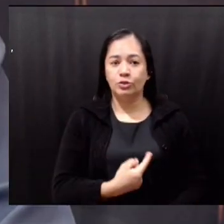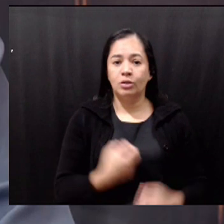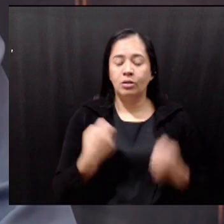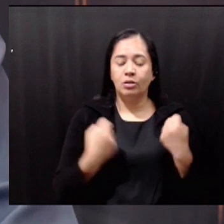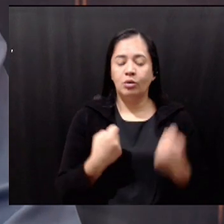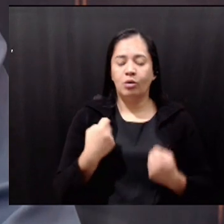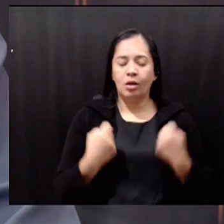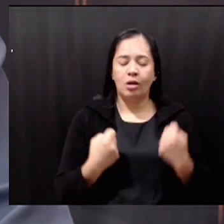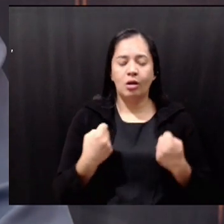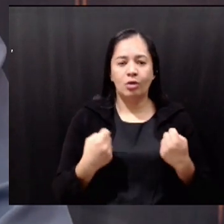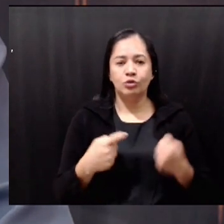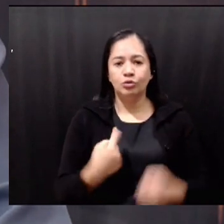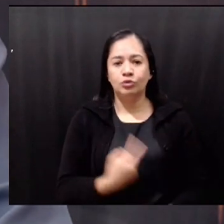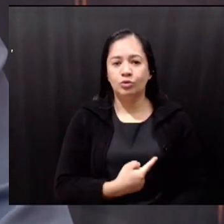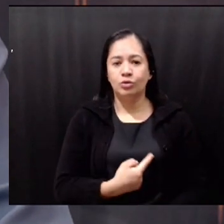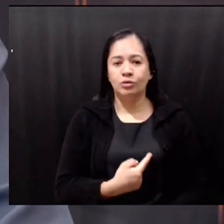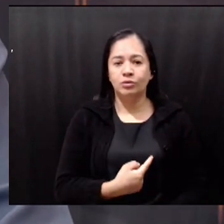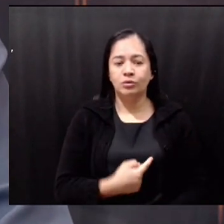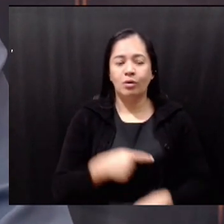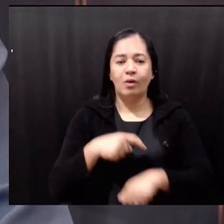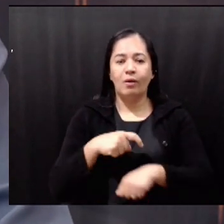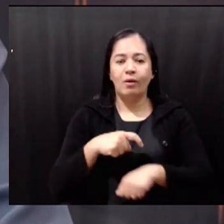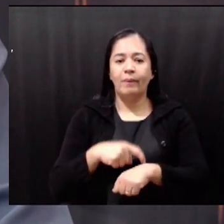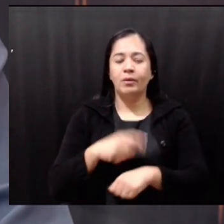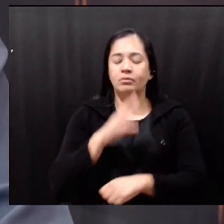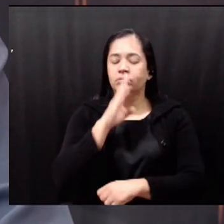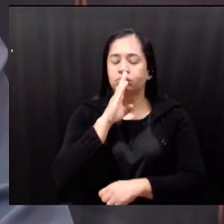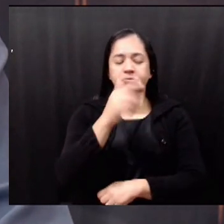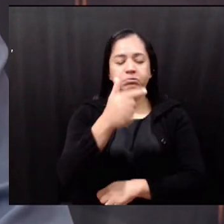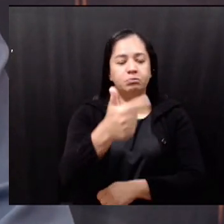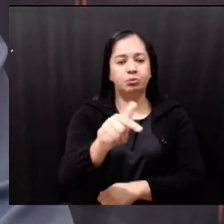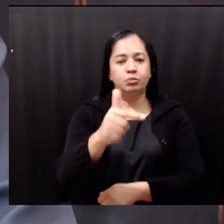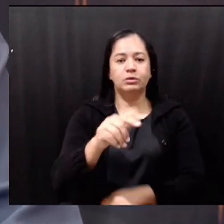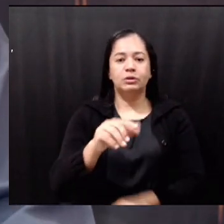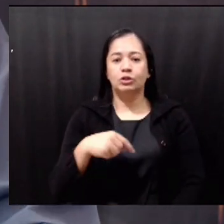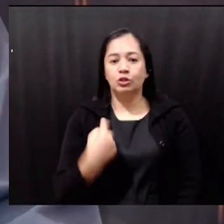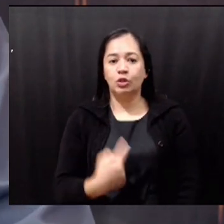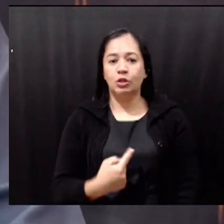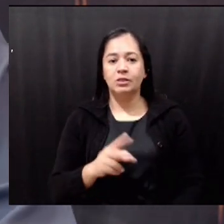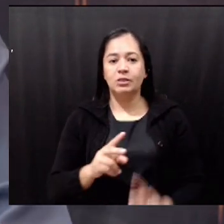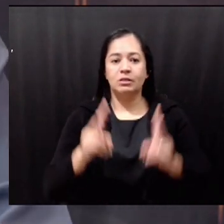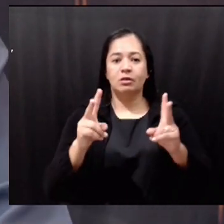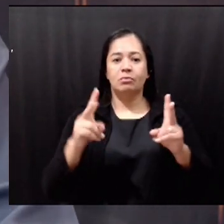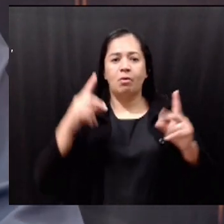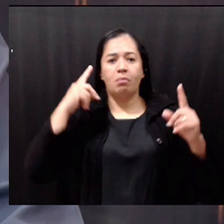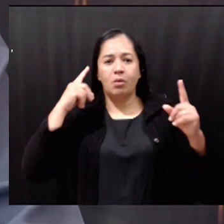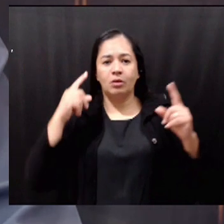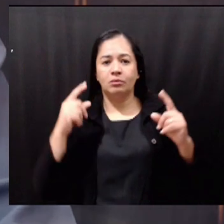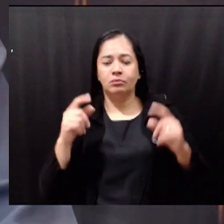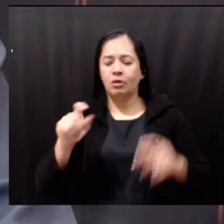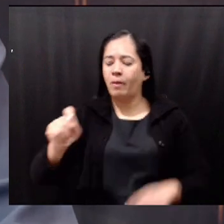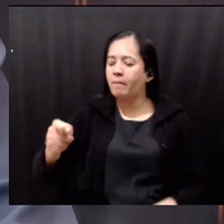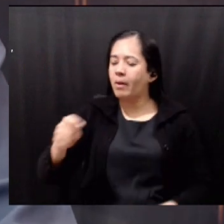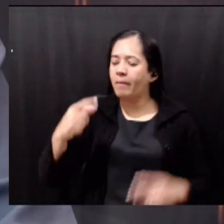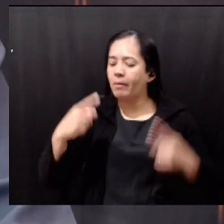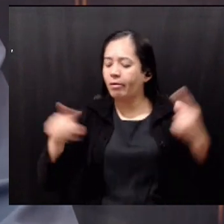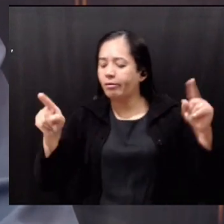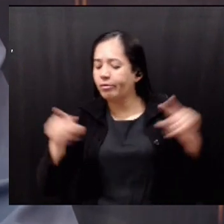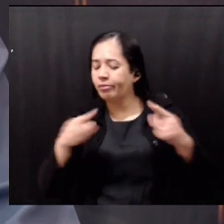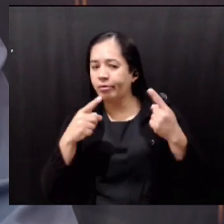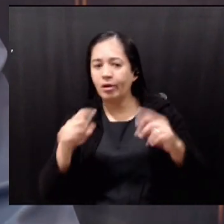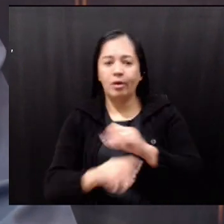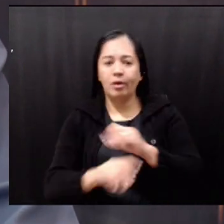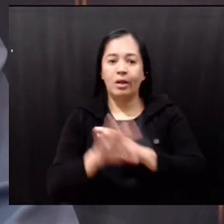nós temos um momento de silêncio, né? Então estamos ali colocando um rádio, colocando música, né? E é claro que essas coisas precisam